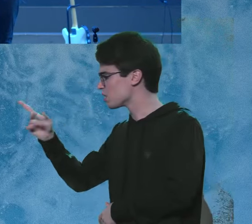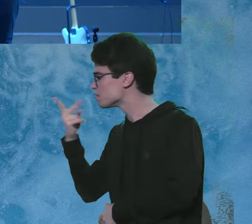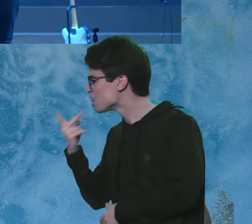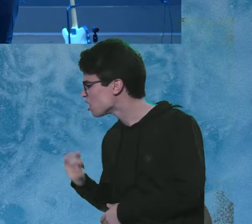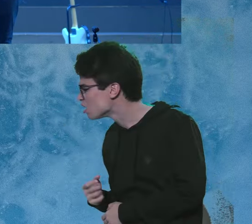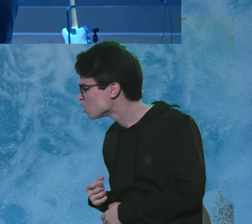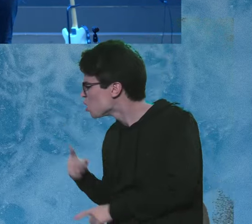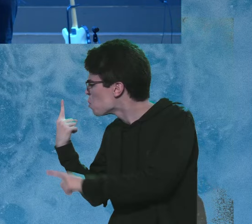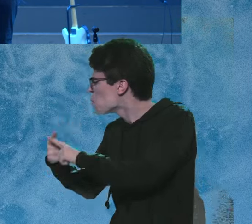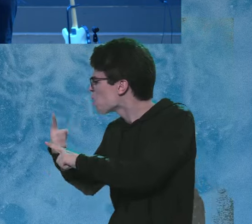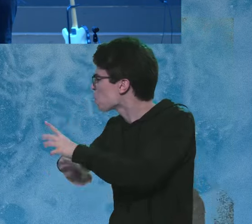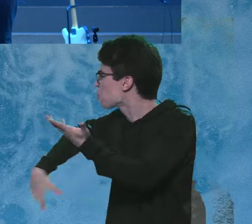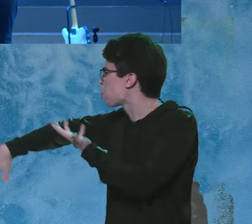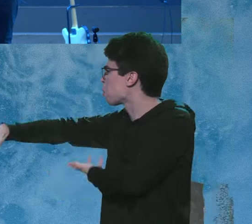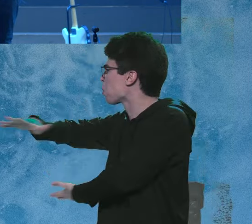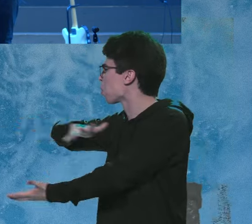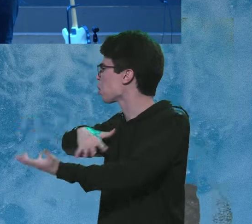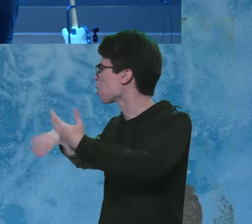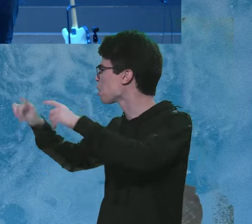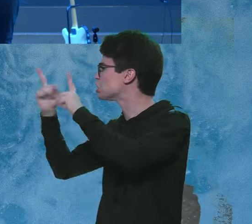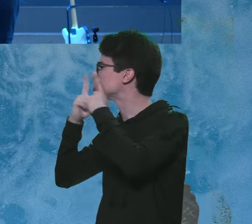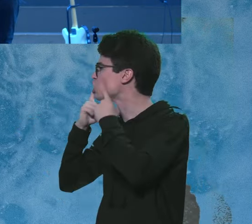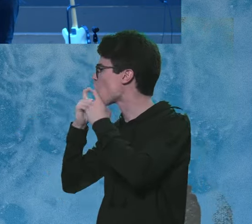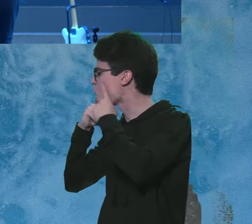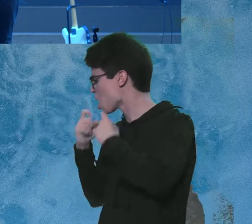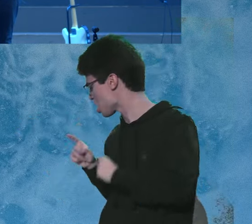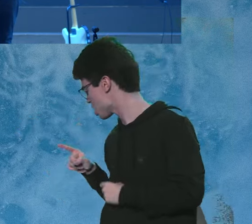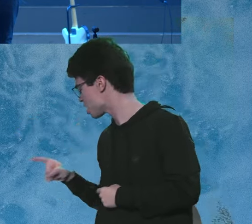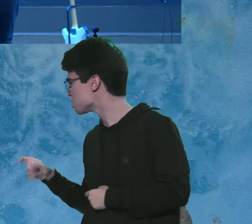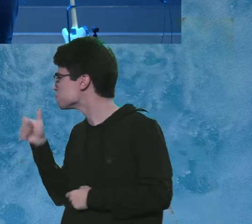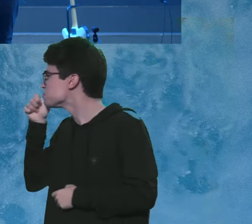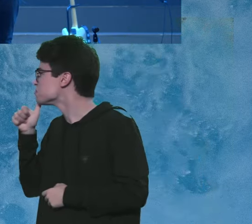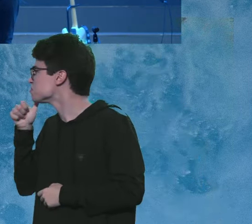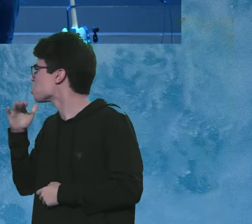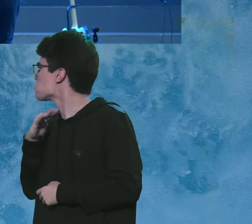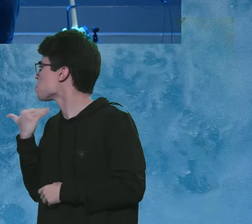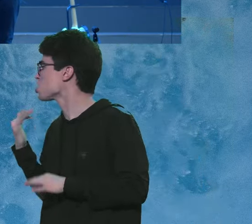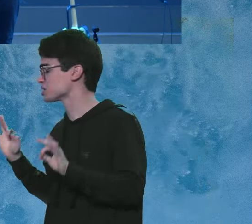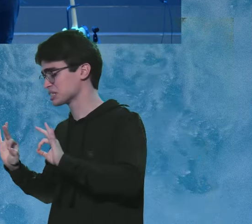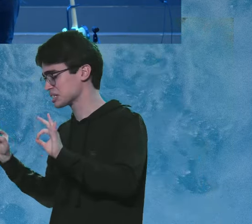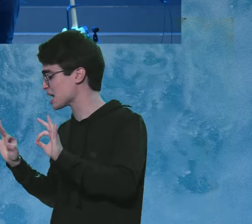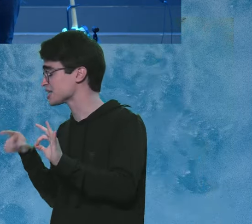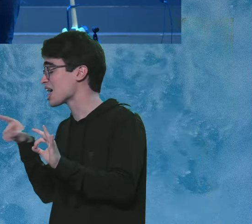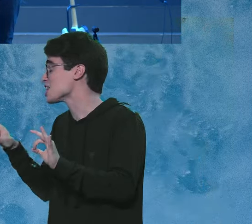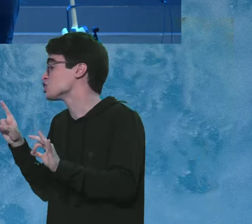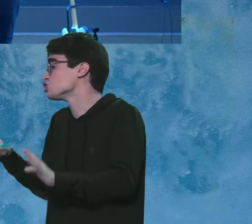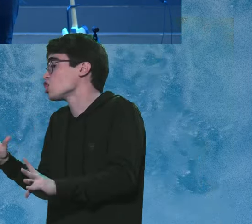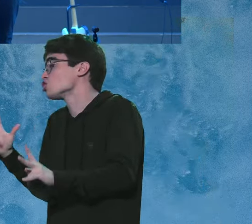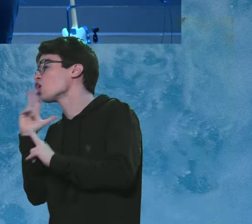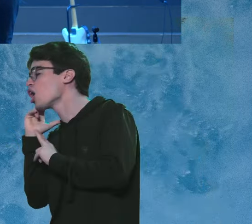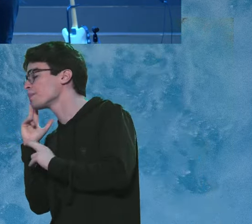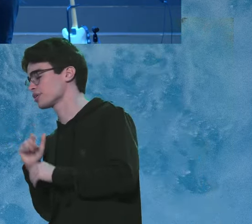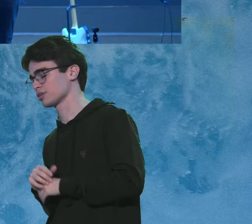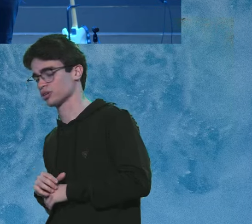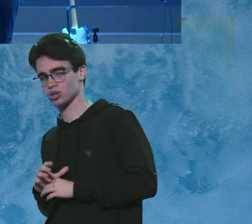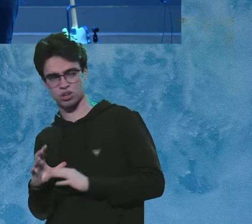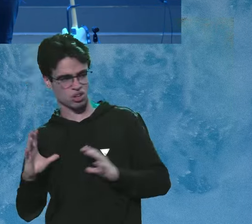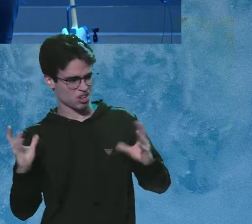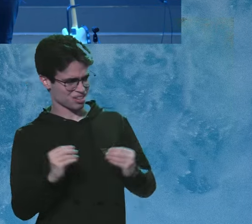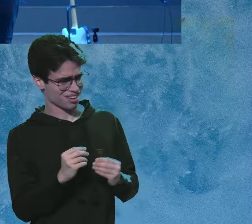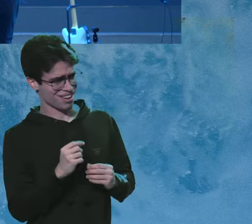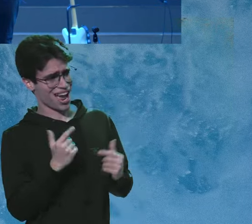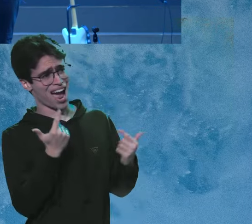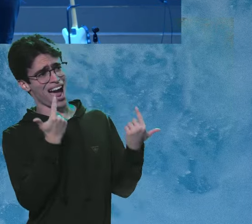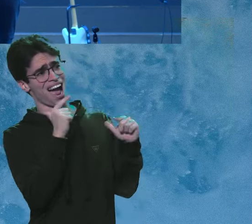que todo este alvoroço e lamento? A criança não está morta, mas dorme. Todos começaram a rir dele. Ele,